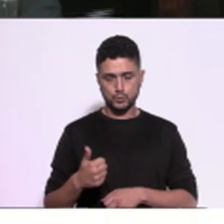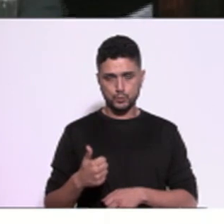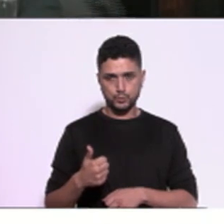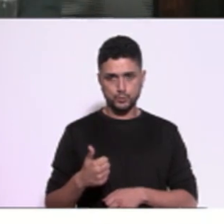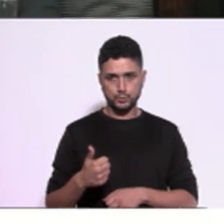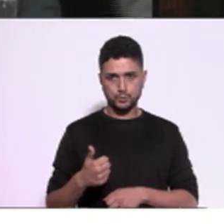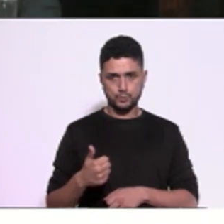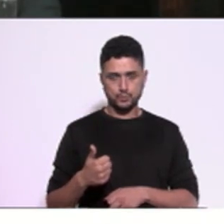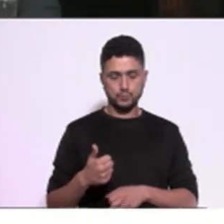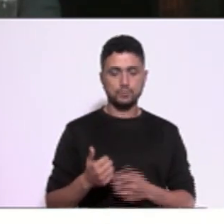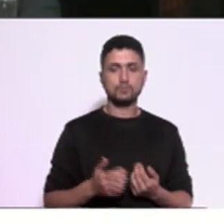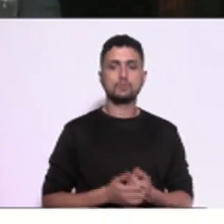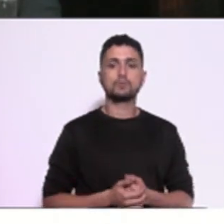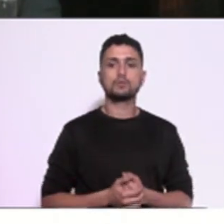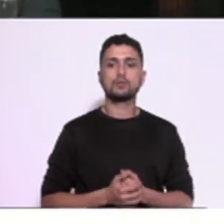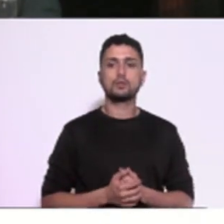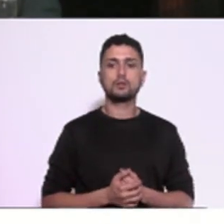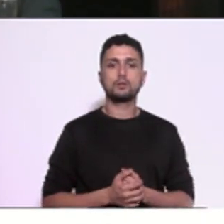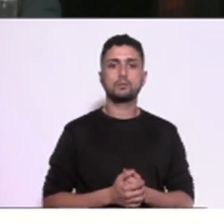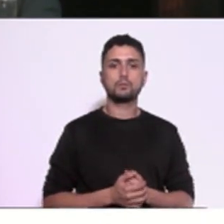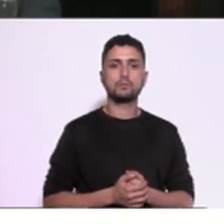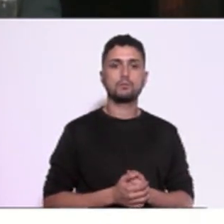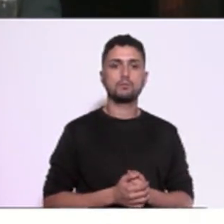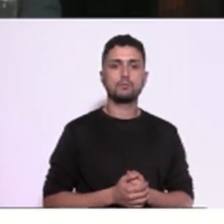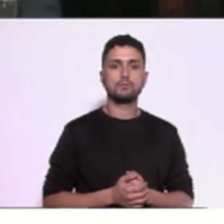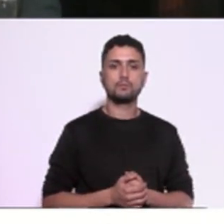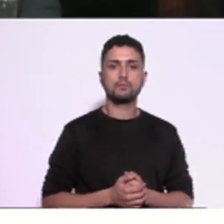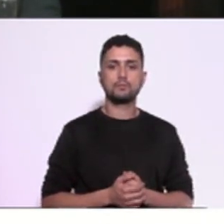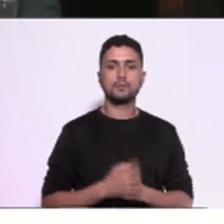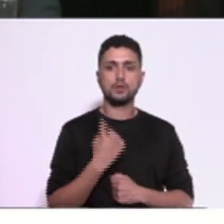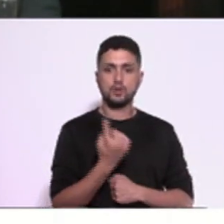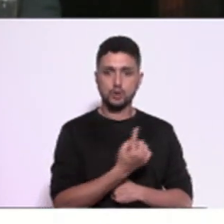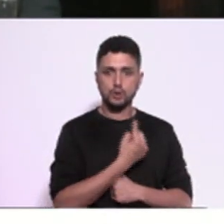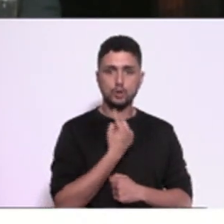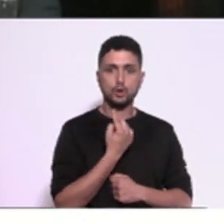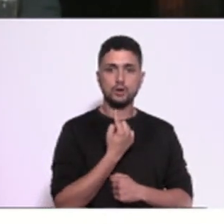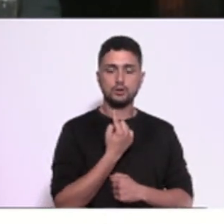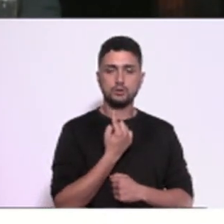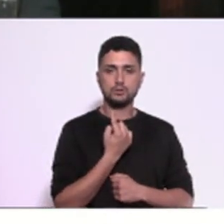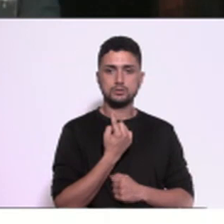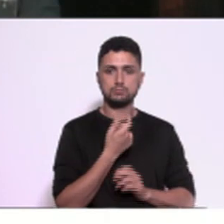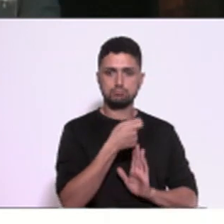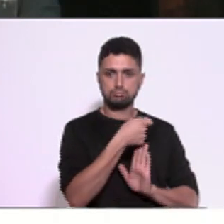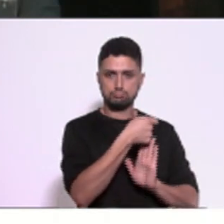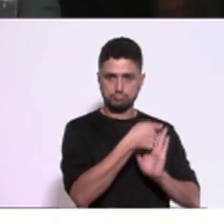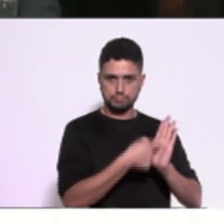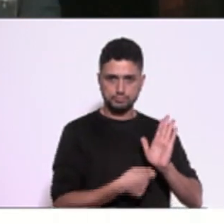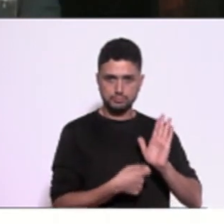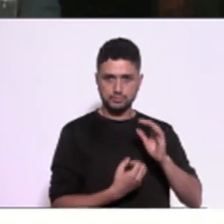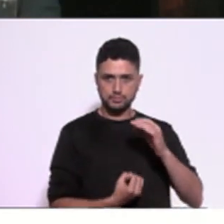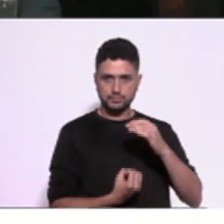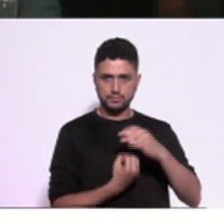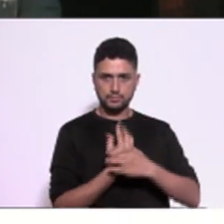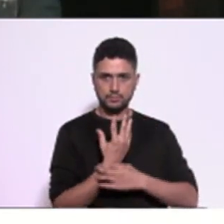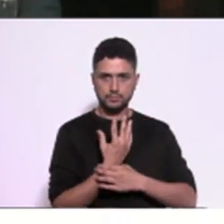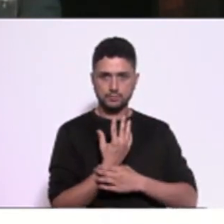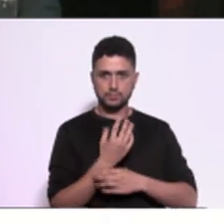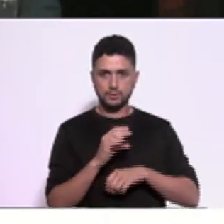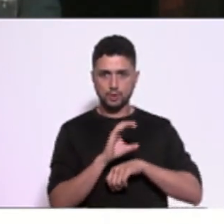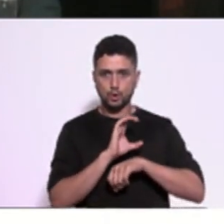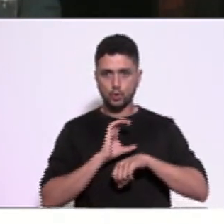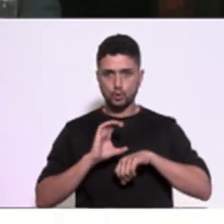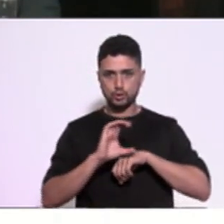nós construímos a Constituição Republicana. E a cidade do